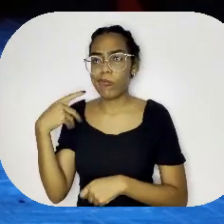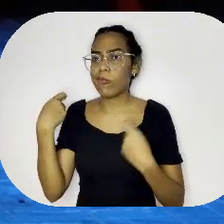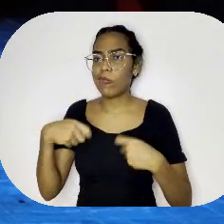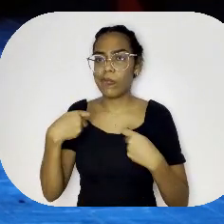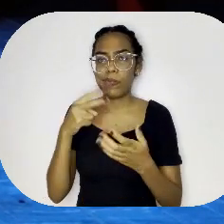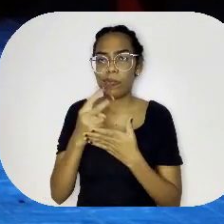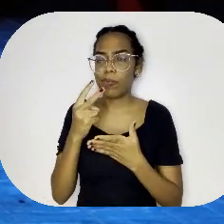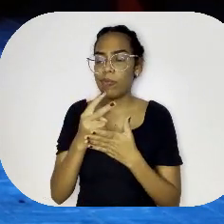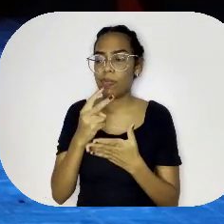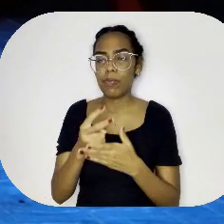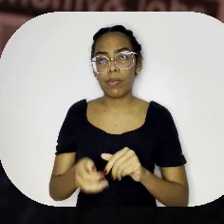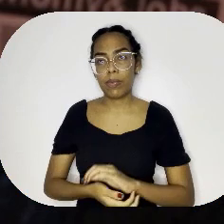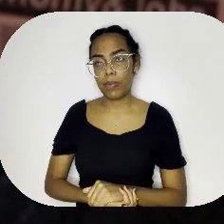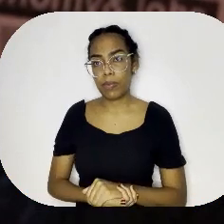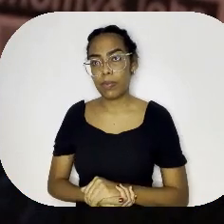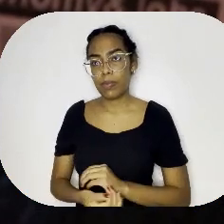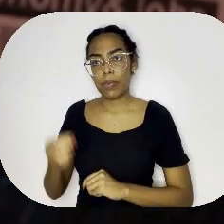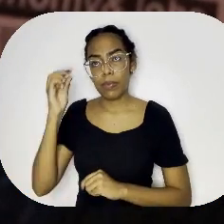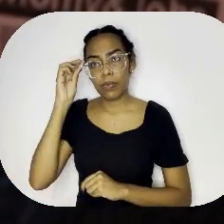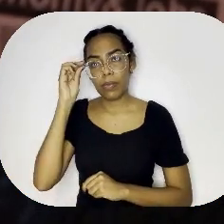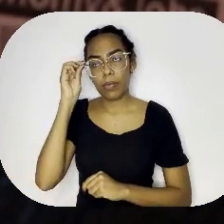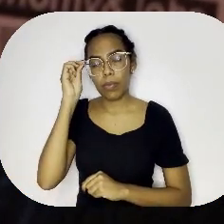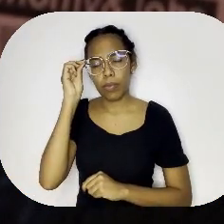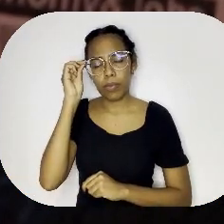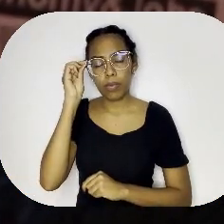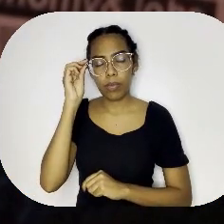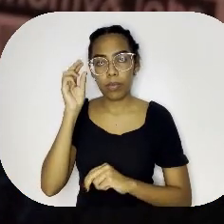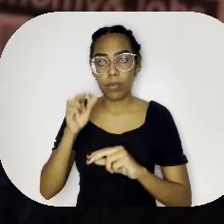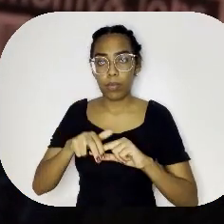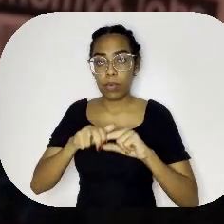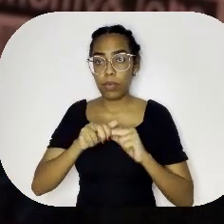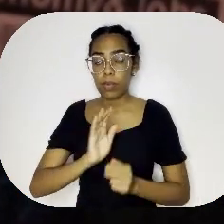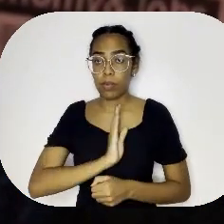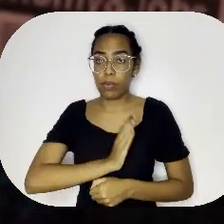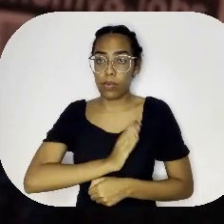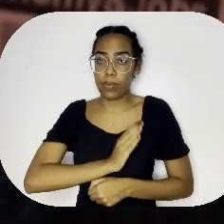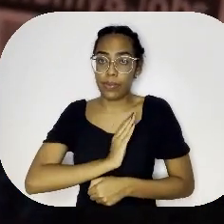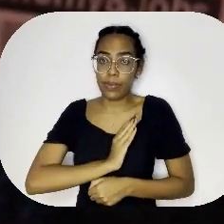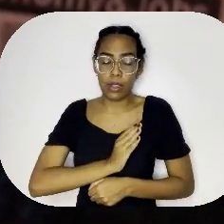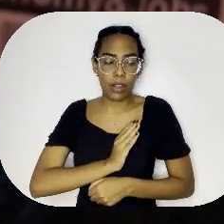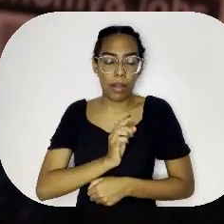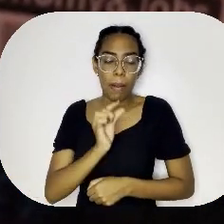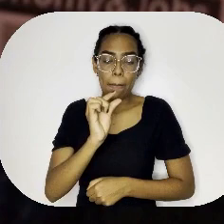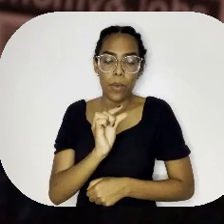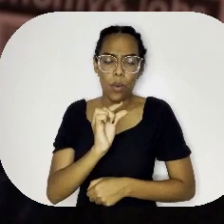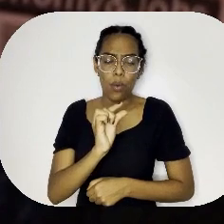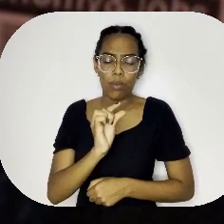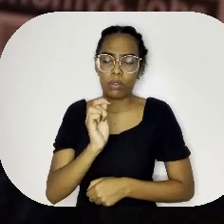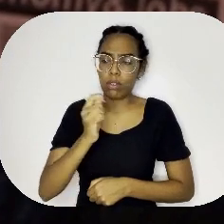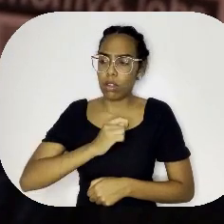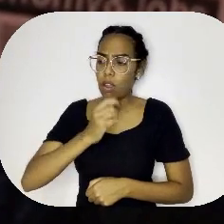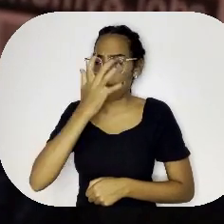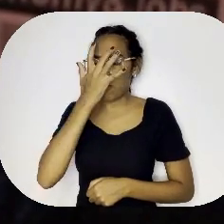Preciso de todos. Sim, meu coração é muito pequeno, nele não cabem todos os homens.